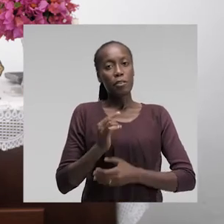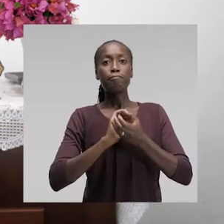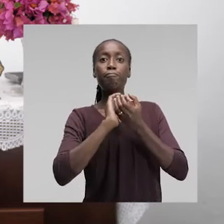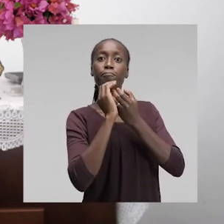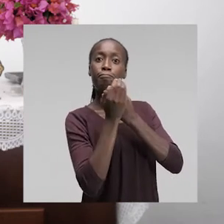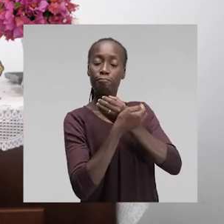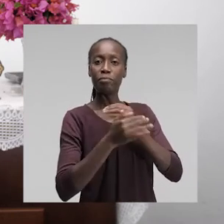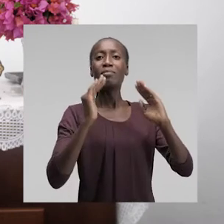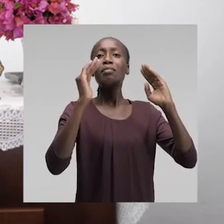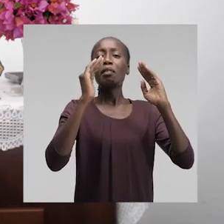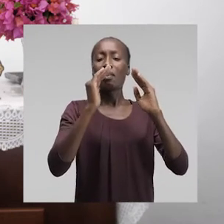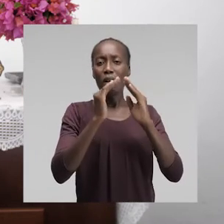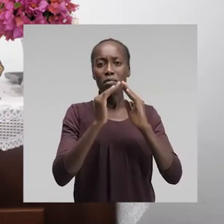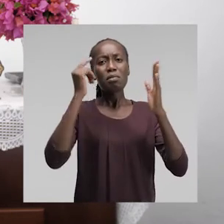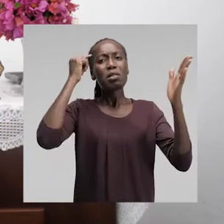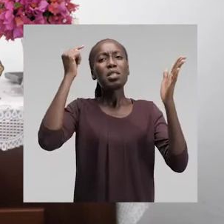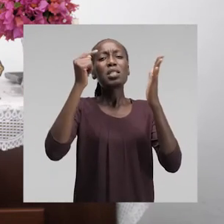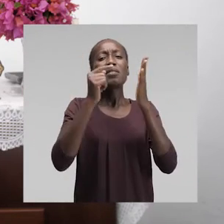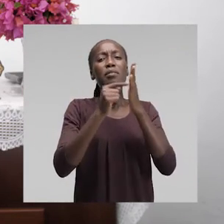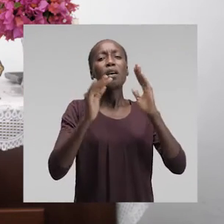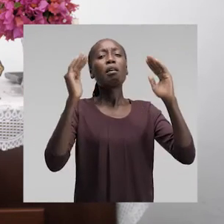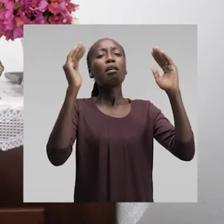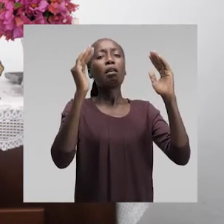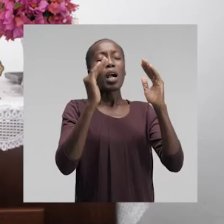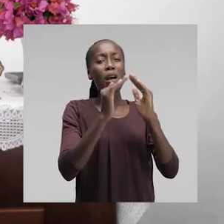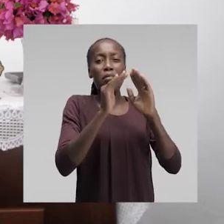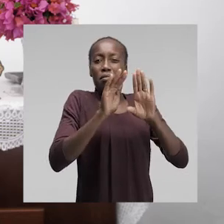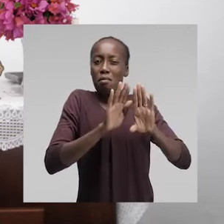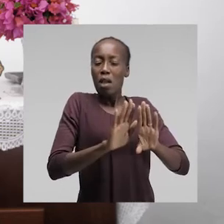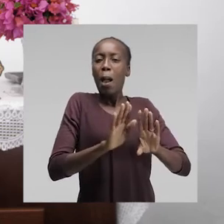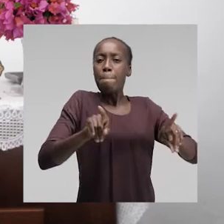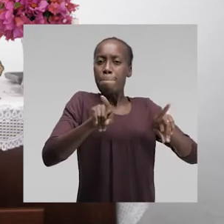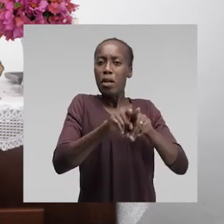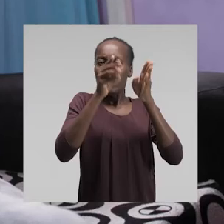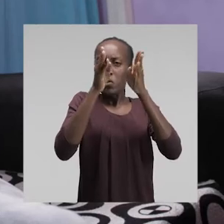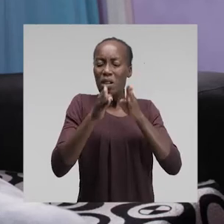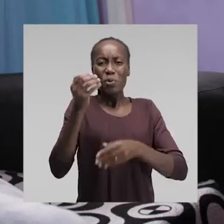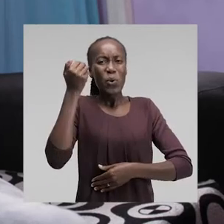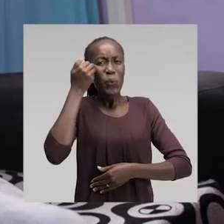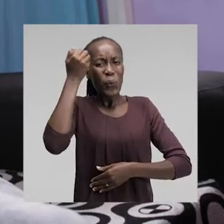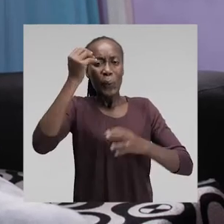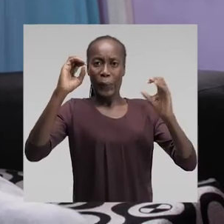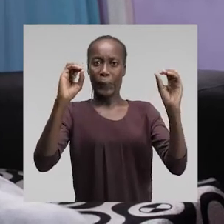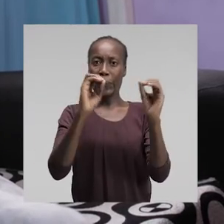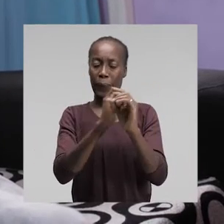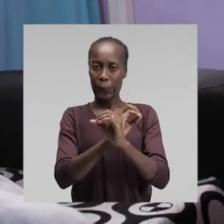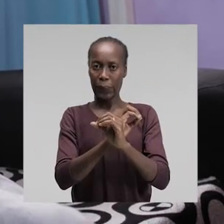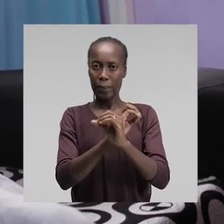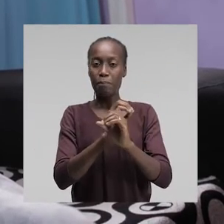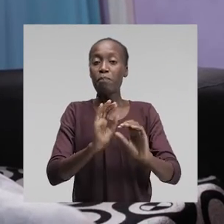ir à casa de barco O isolamento domiciliar significa ficar em casa